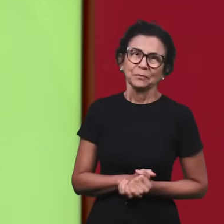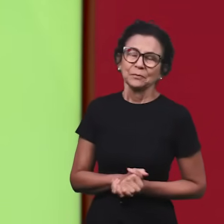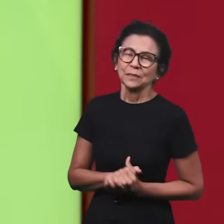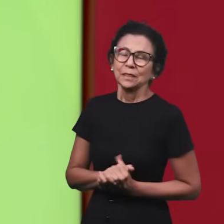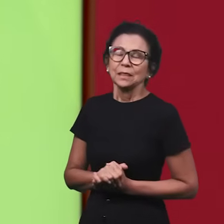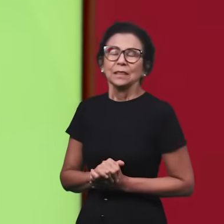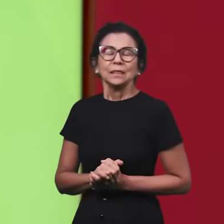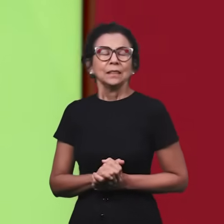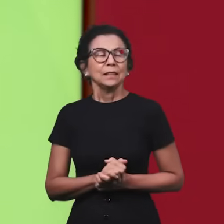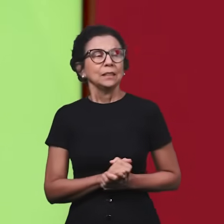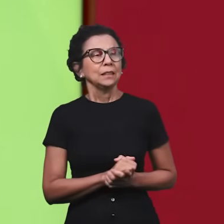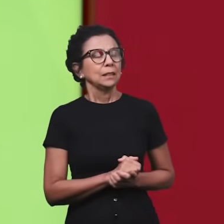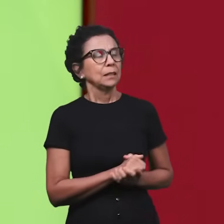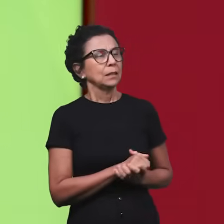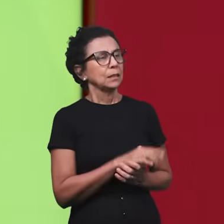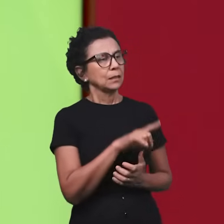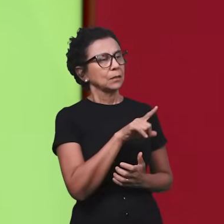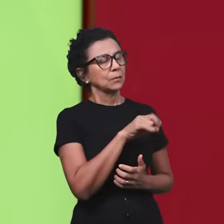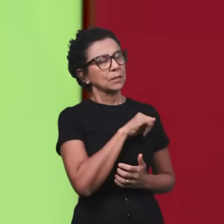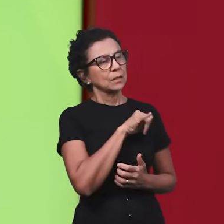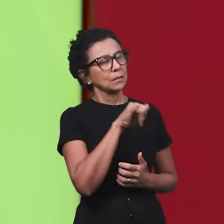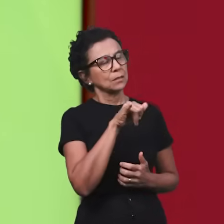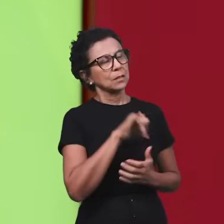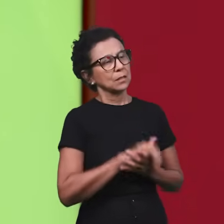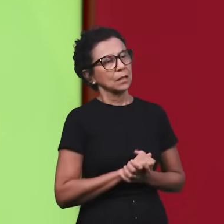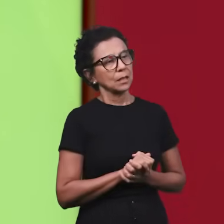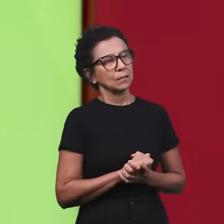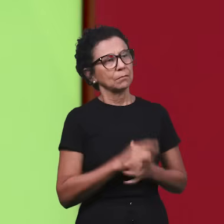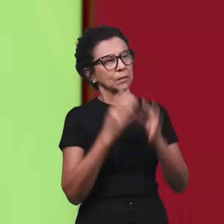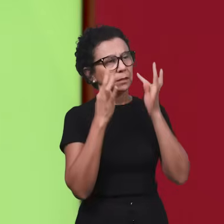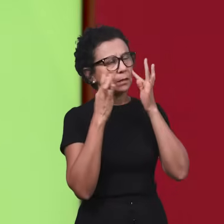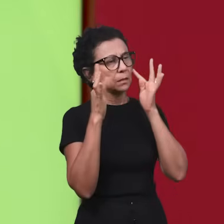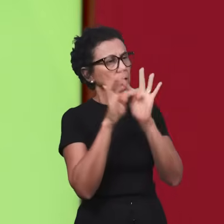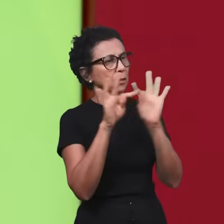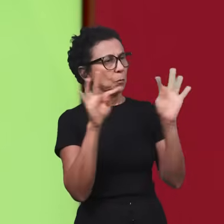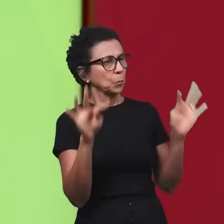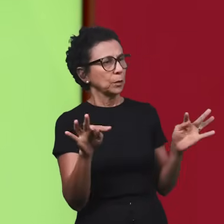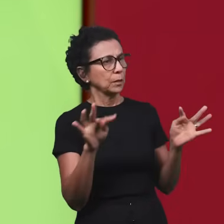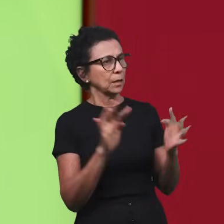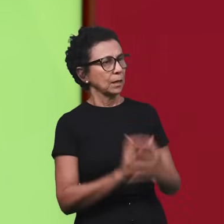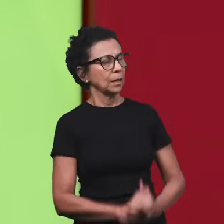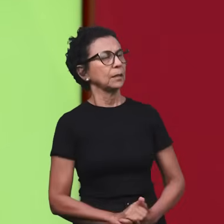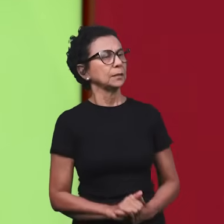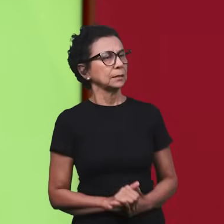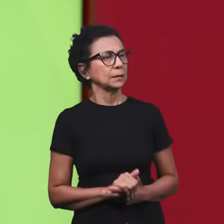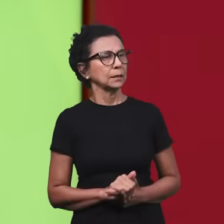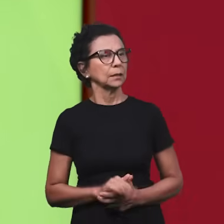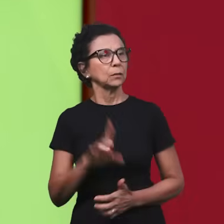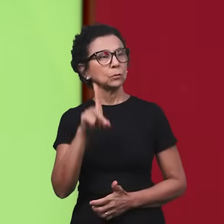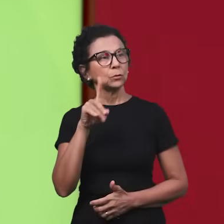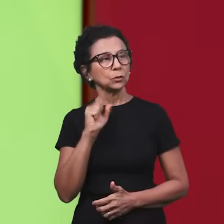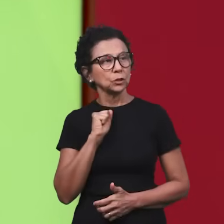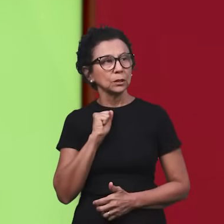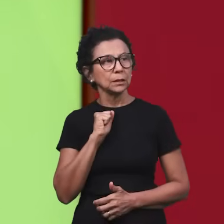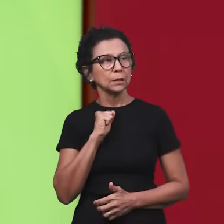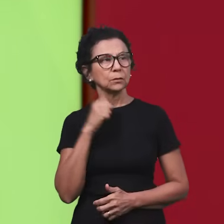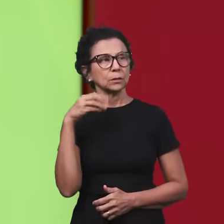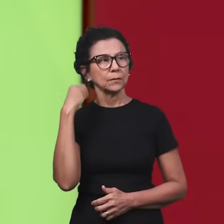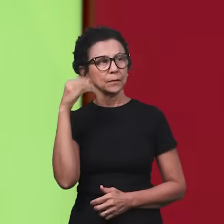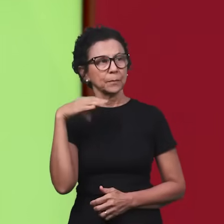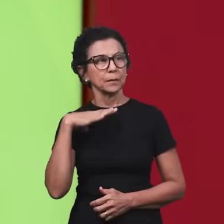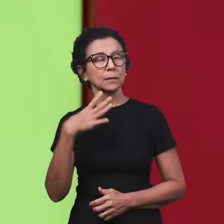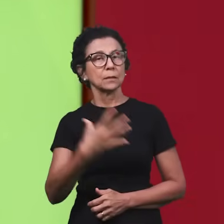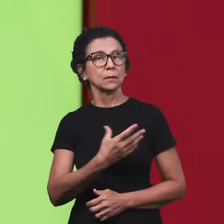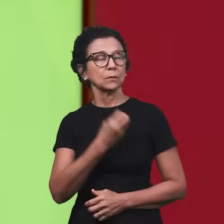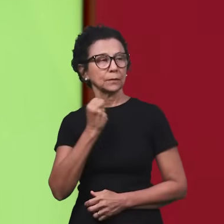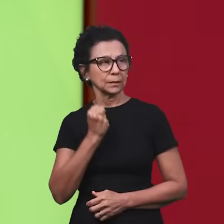alcançou a sua vida e o Senhor também serviu de testemunho para todas as